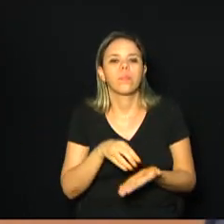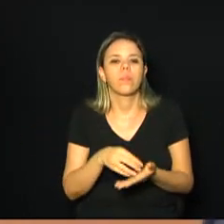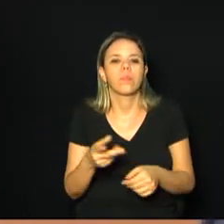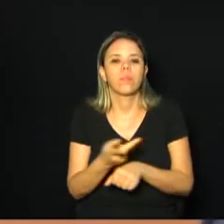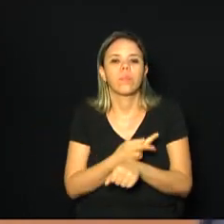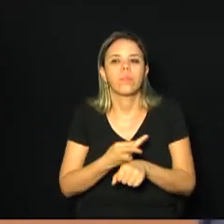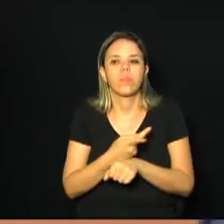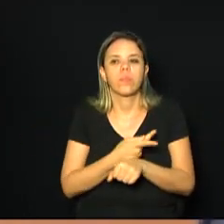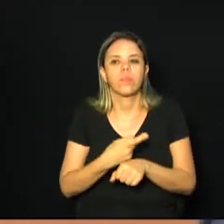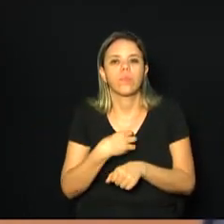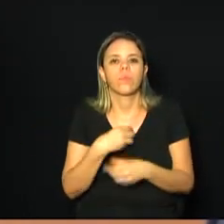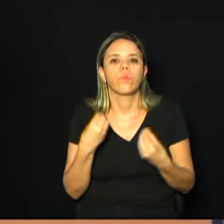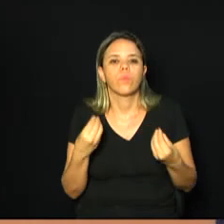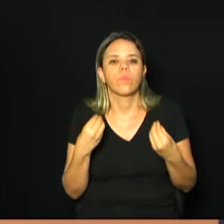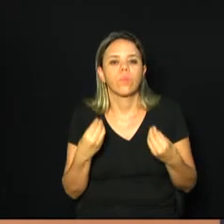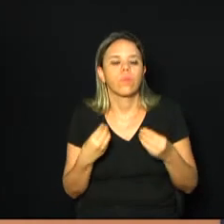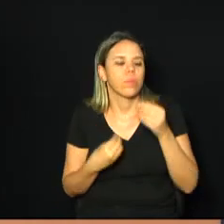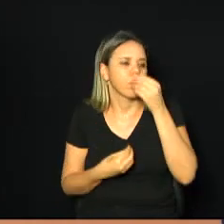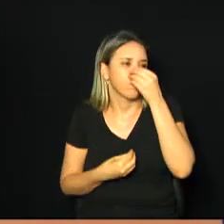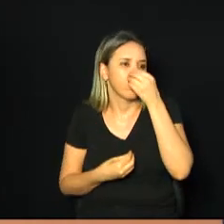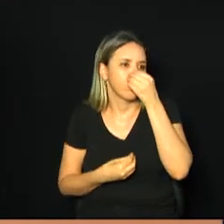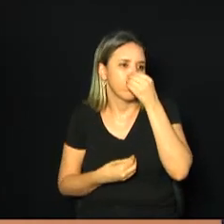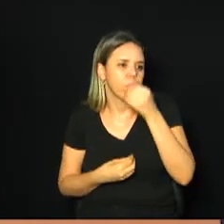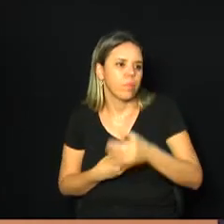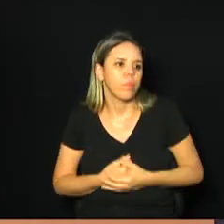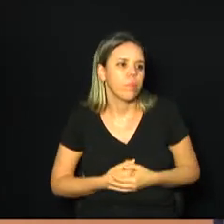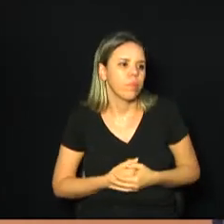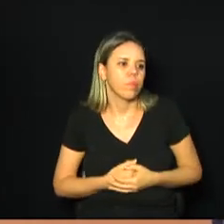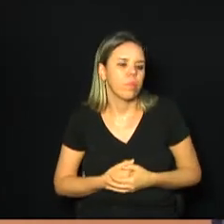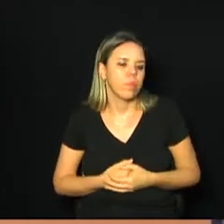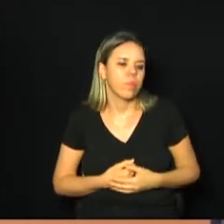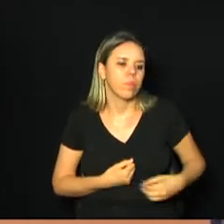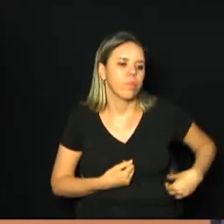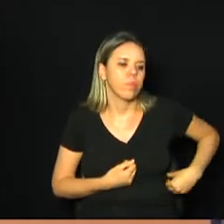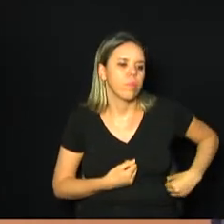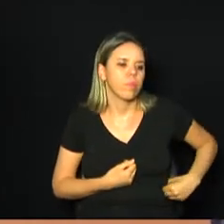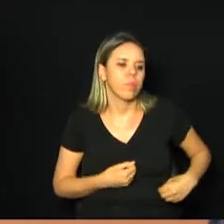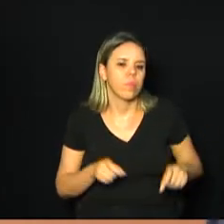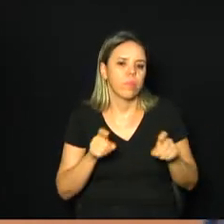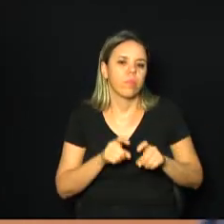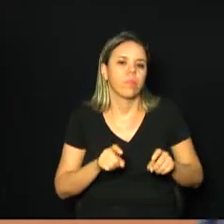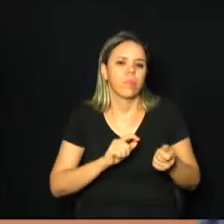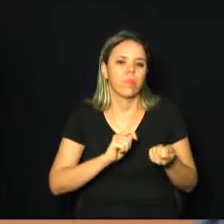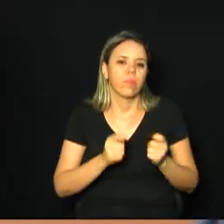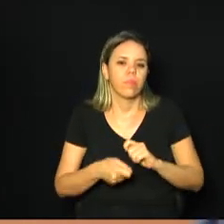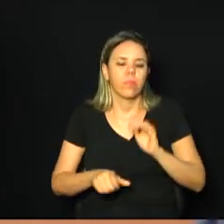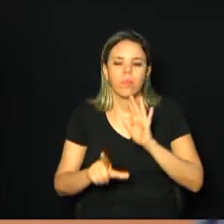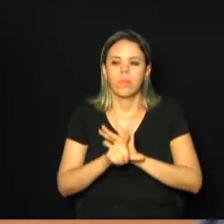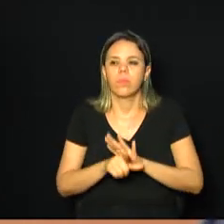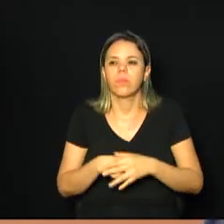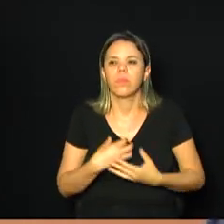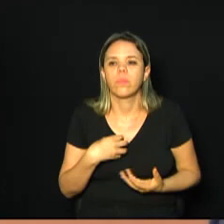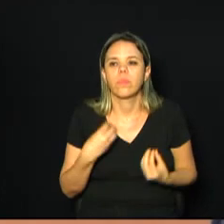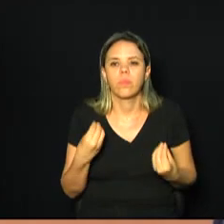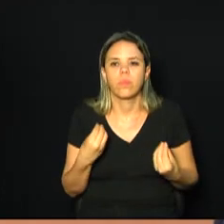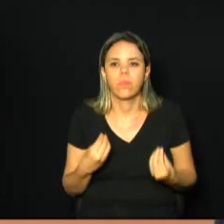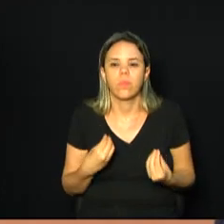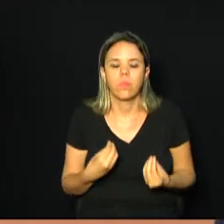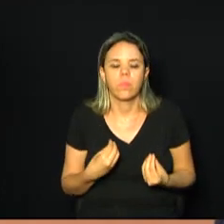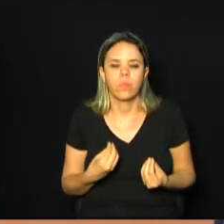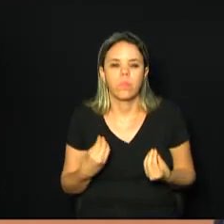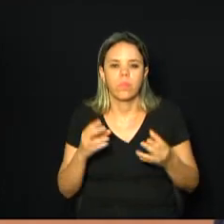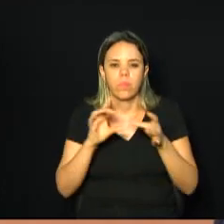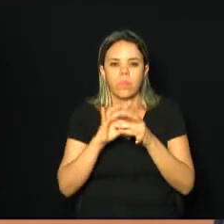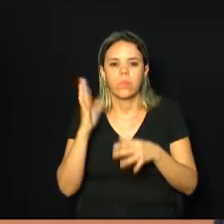De que forma que ela vai se informar, se adequar a essa lei? De que forma? Ela está ali,